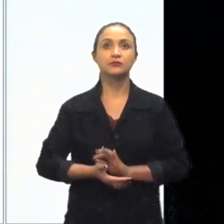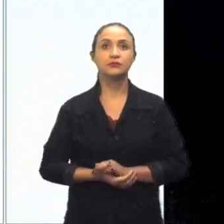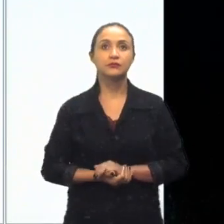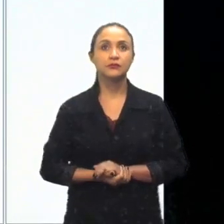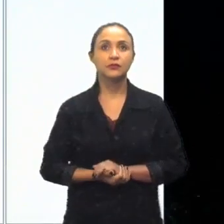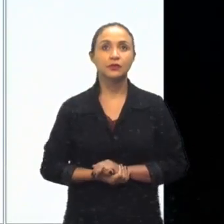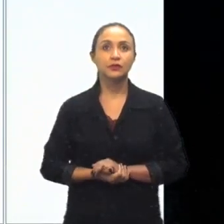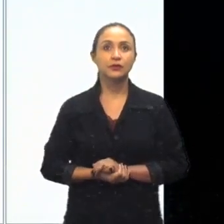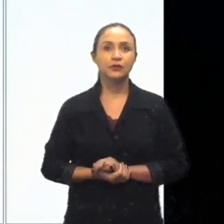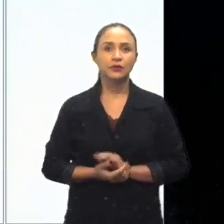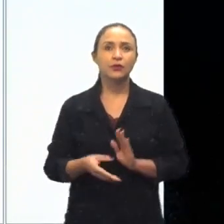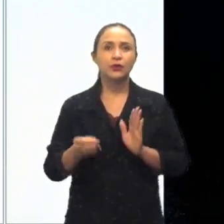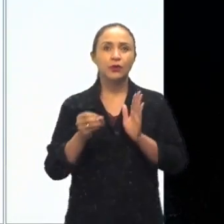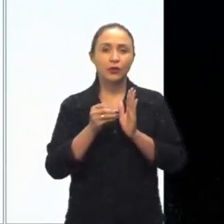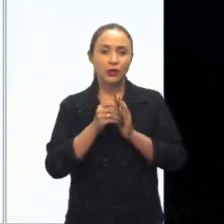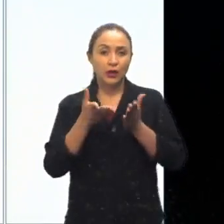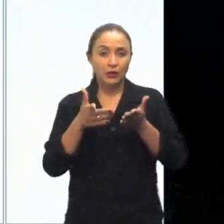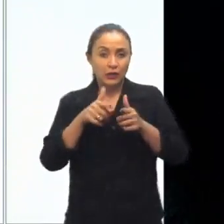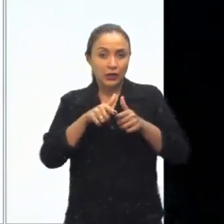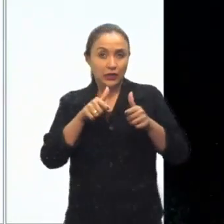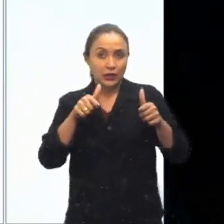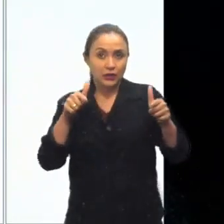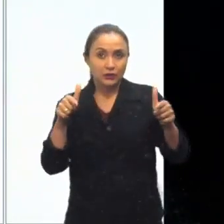Vamos colocar uma sequência grande.